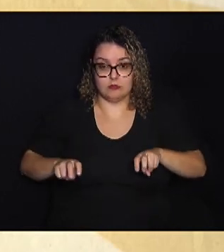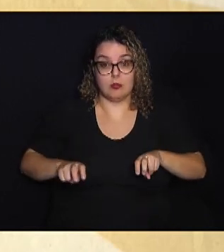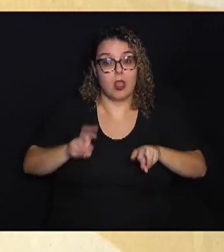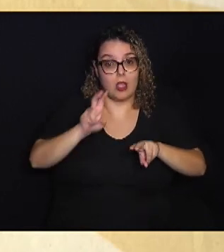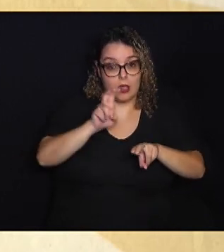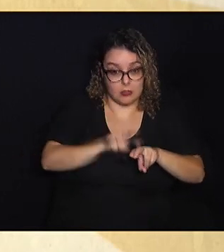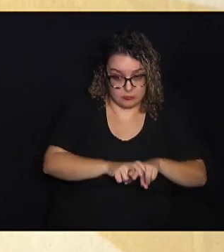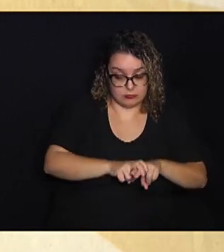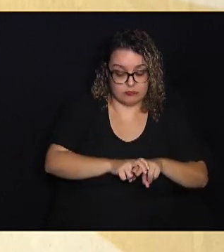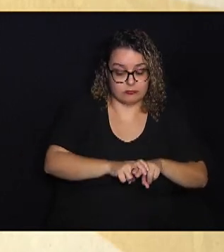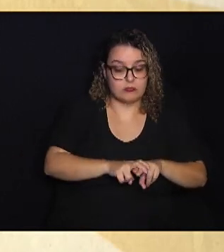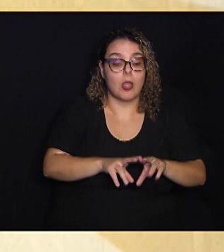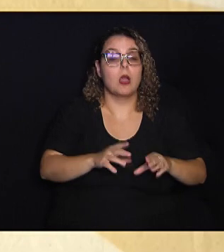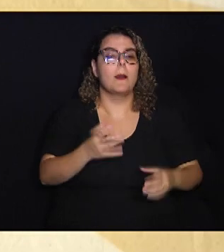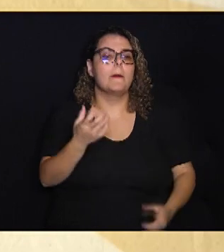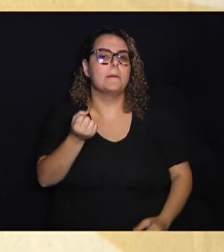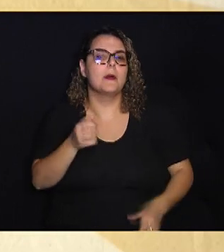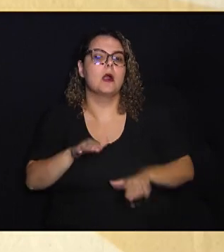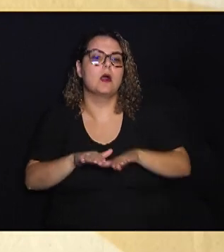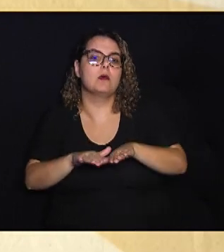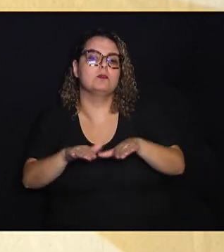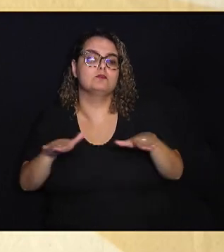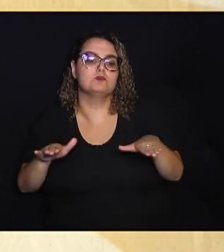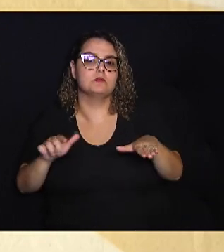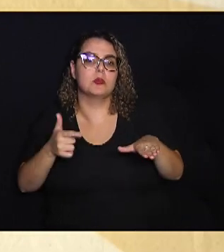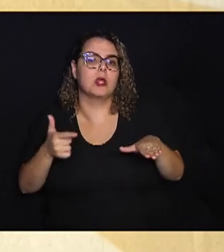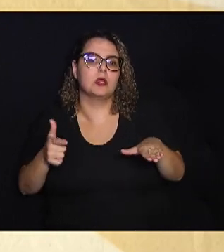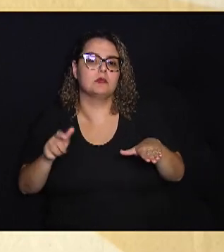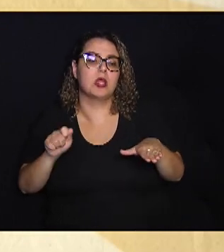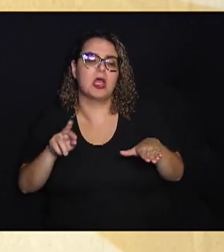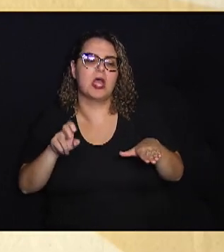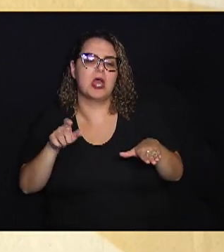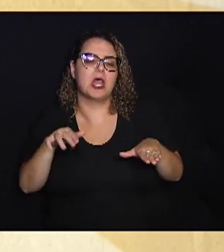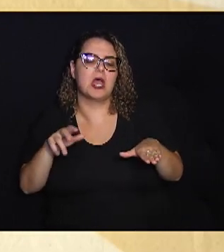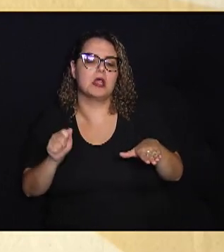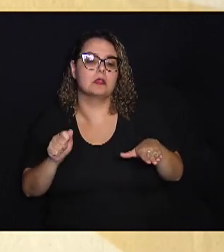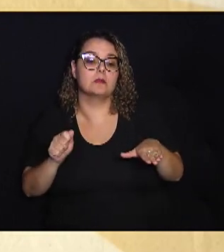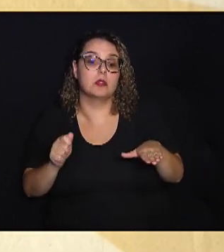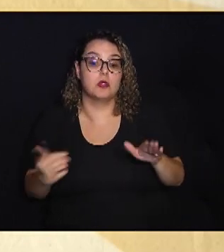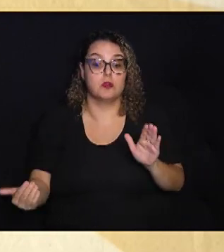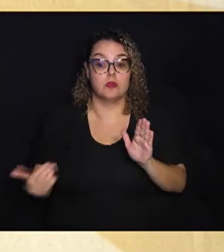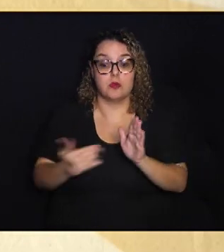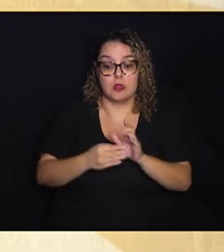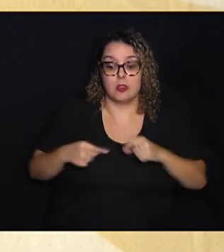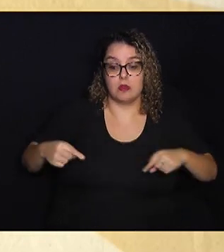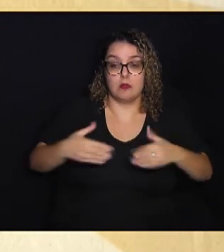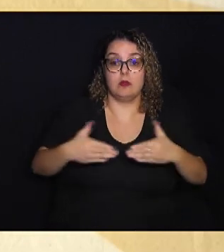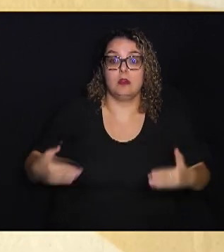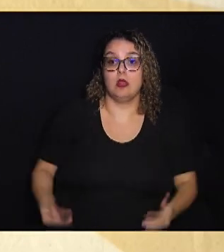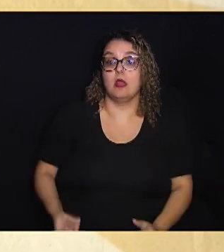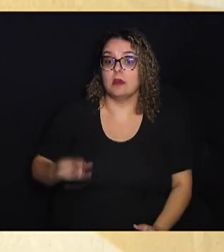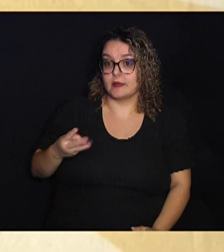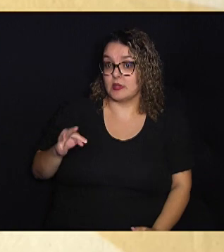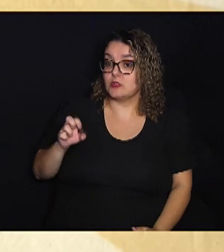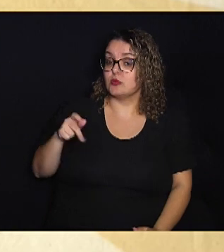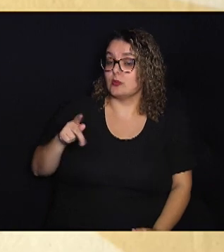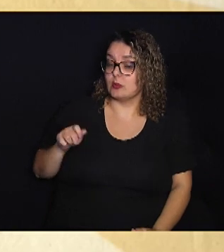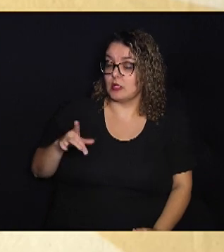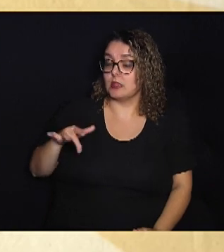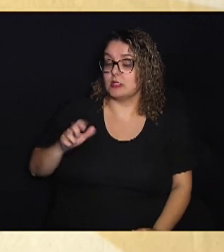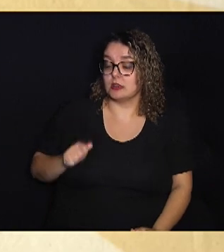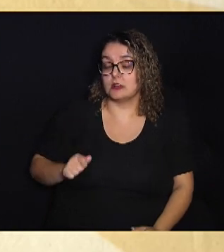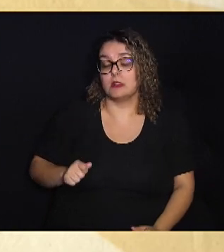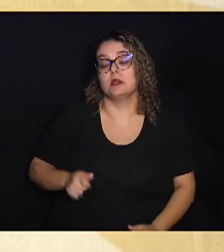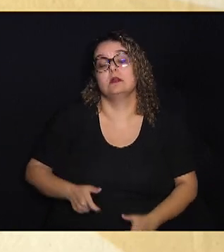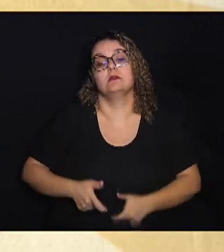um palco de estilo semi-arena. No fundo da quadra, 3 tapadeiras móveis, uma maior ao